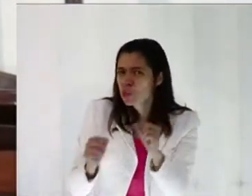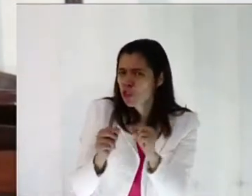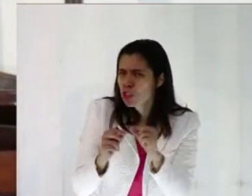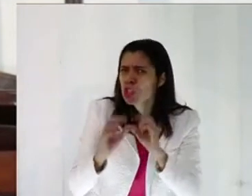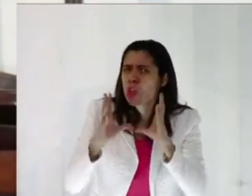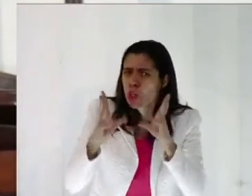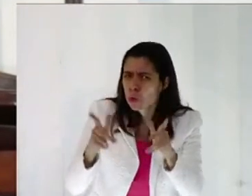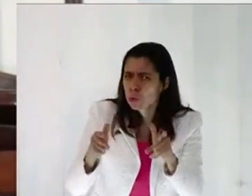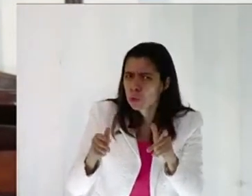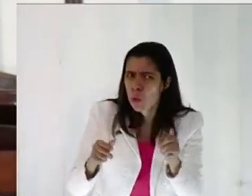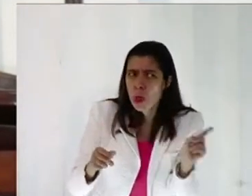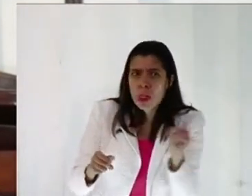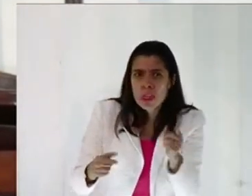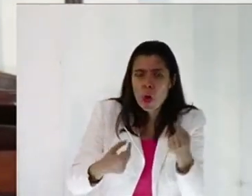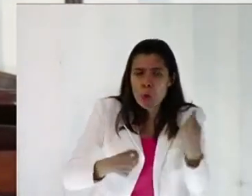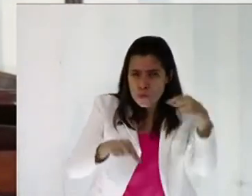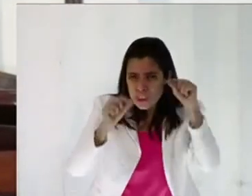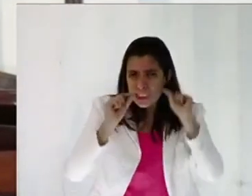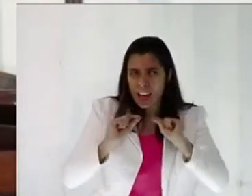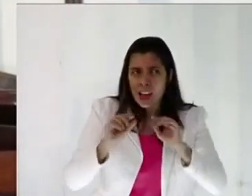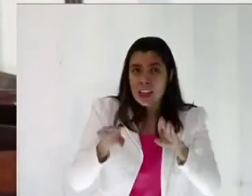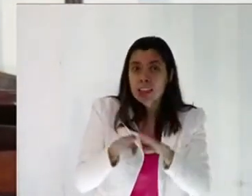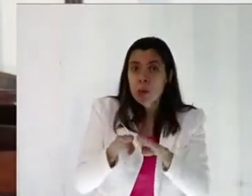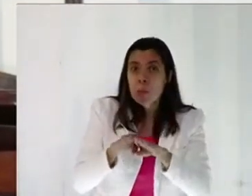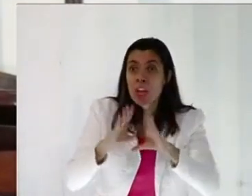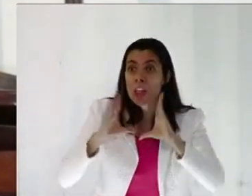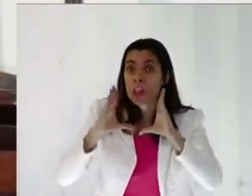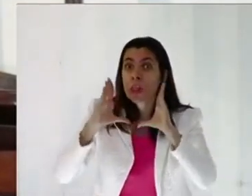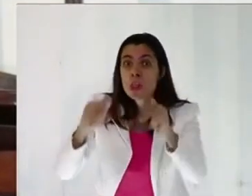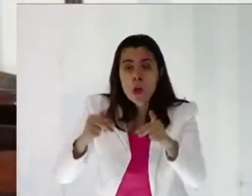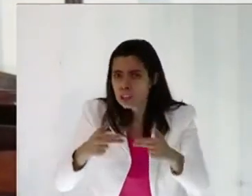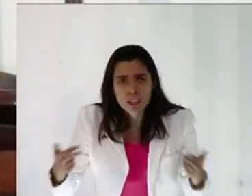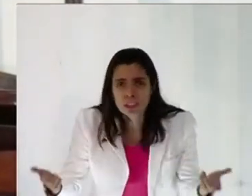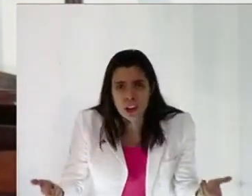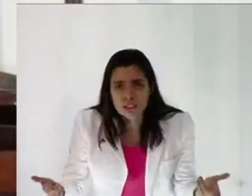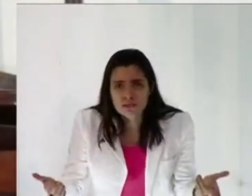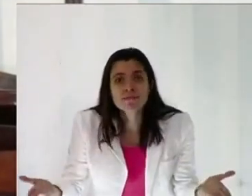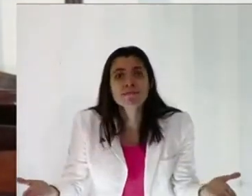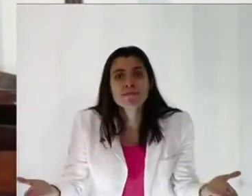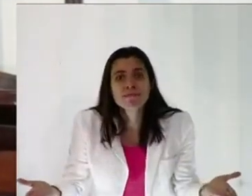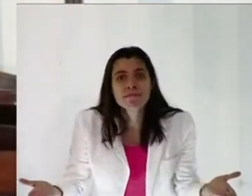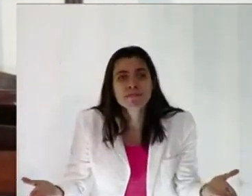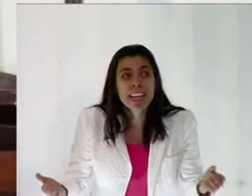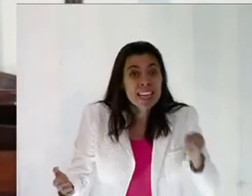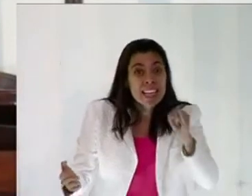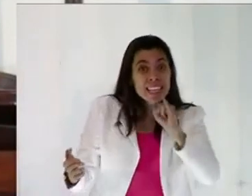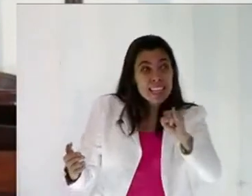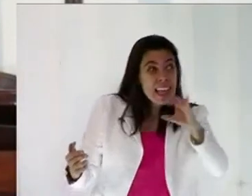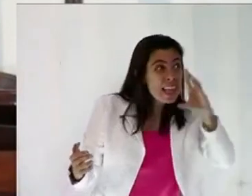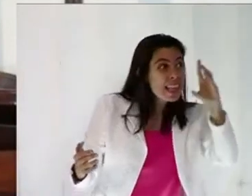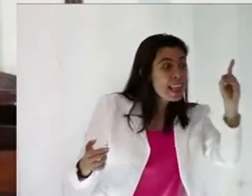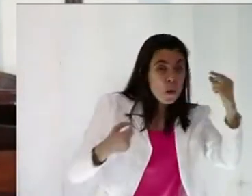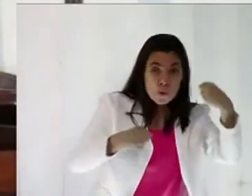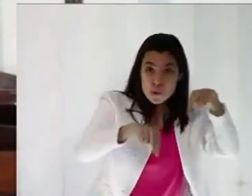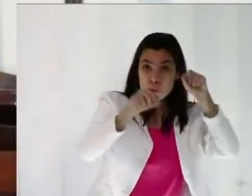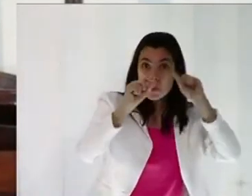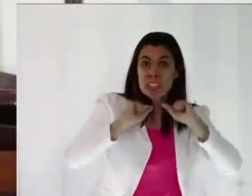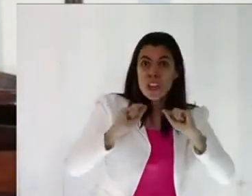coisas? Aqui está bem claro, Paulo está falando numa outra época, num outro momento, mas ele está falando com todas as